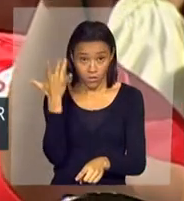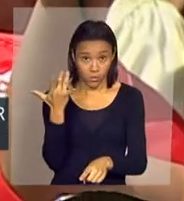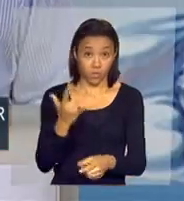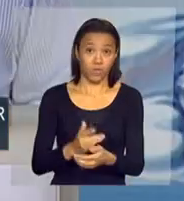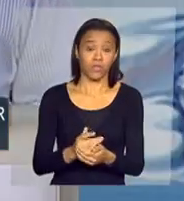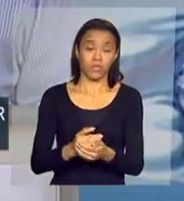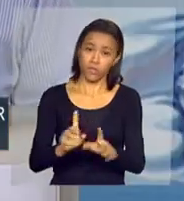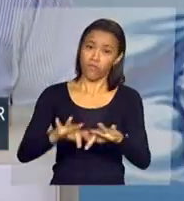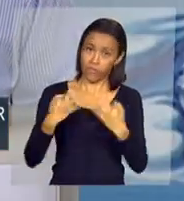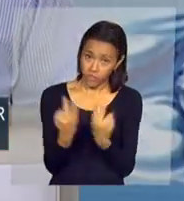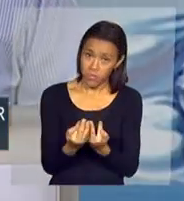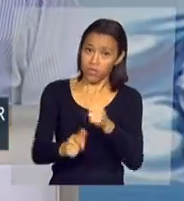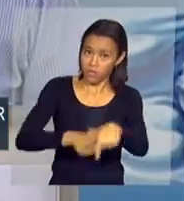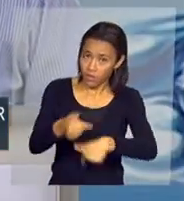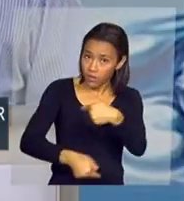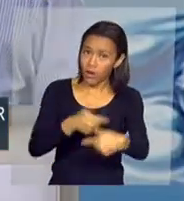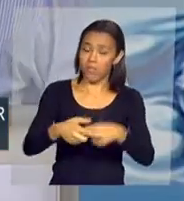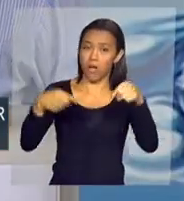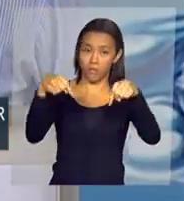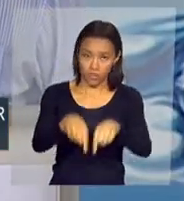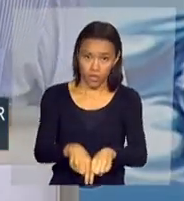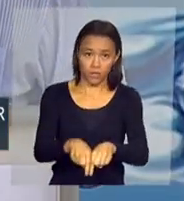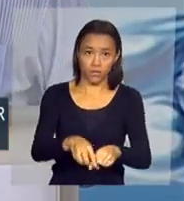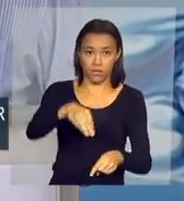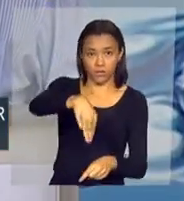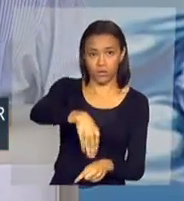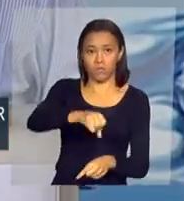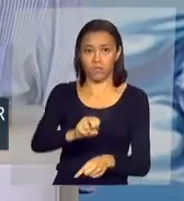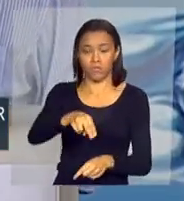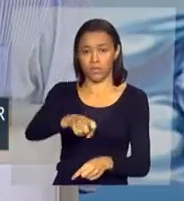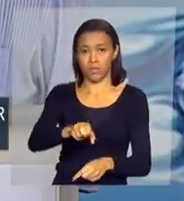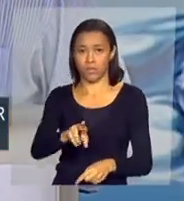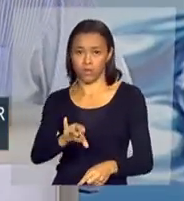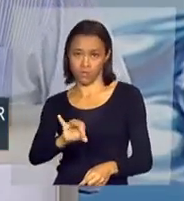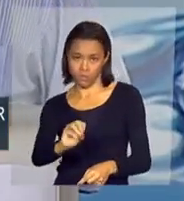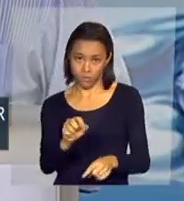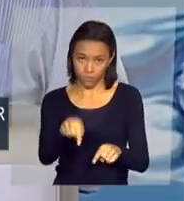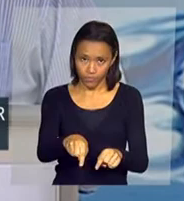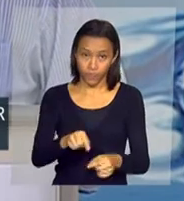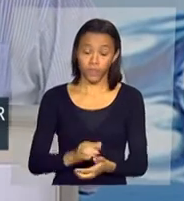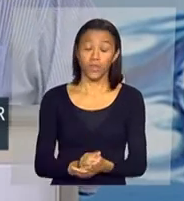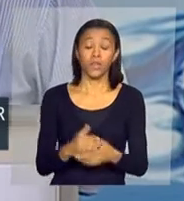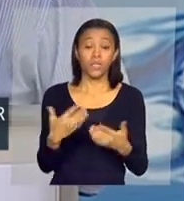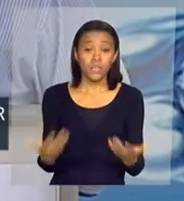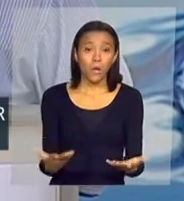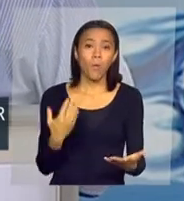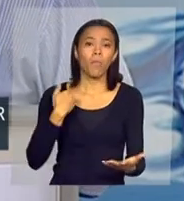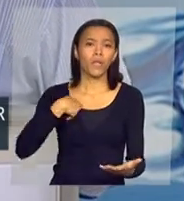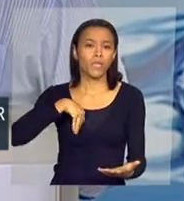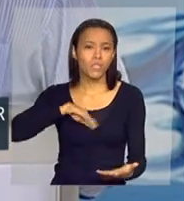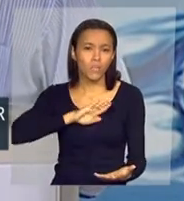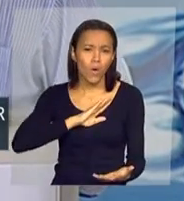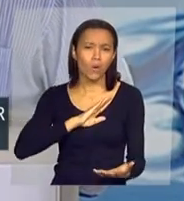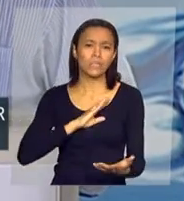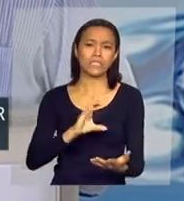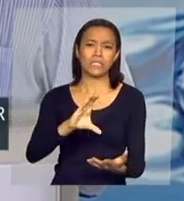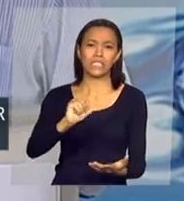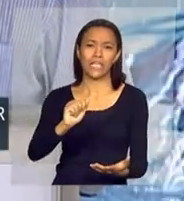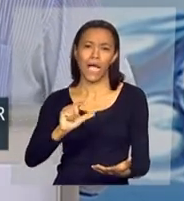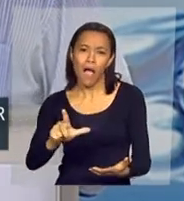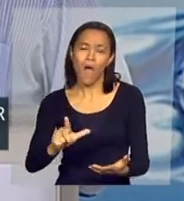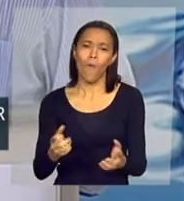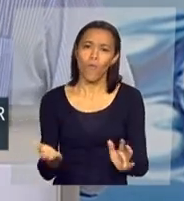de tais famílias envolvidas nessa atividade mineral. Portanto, para implementarmos nossa produção de cal, senhora